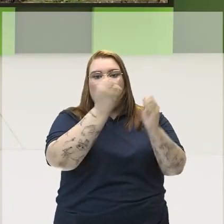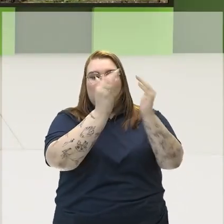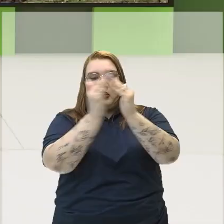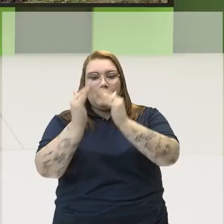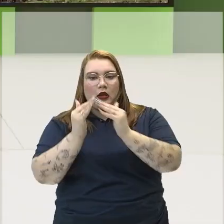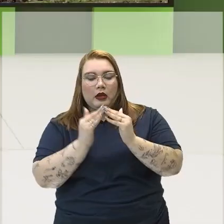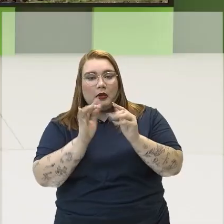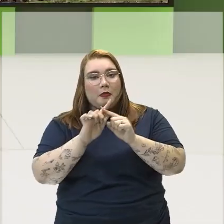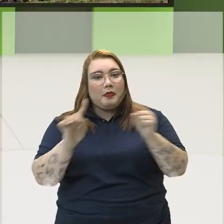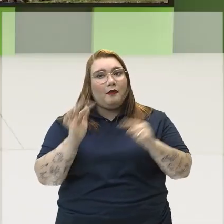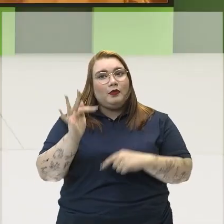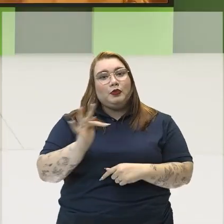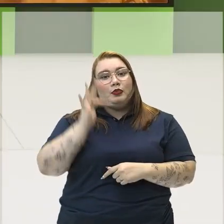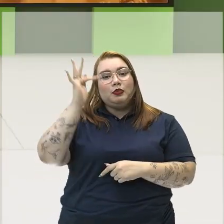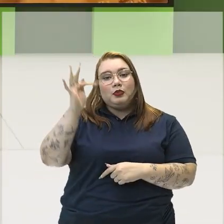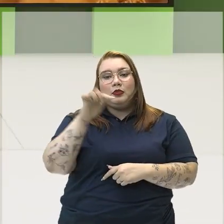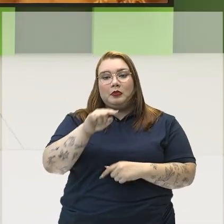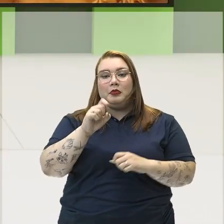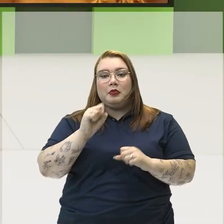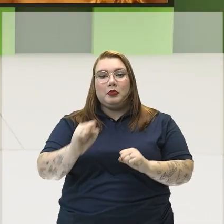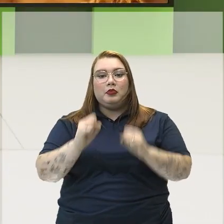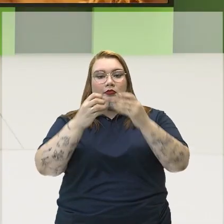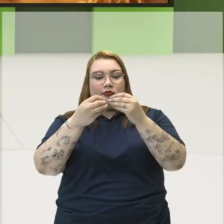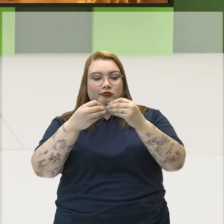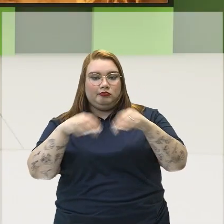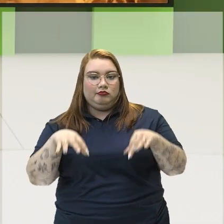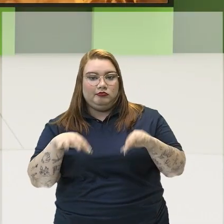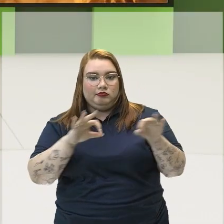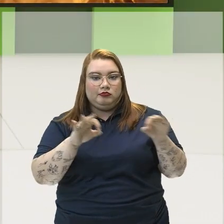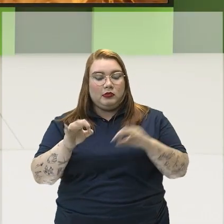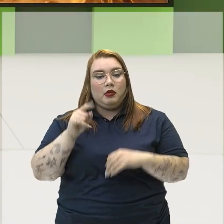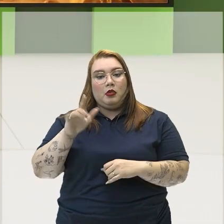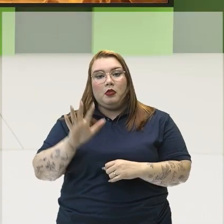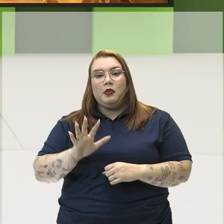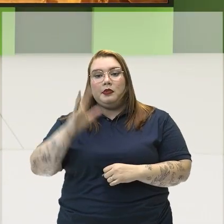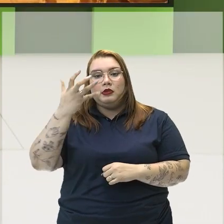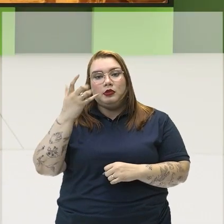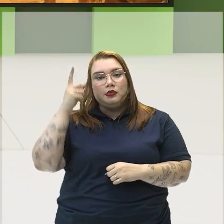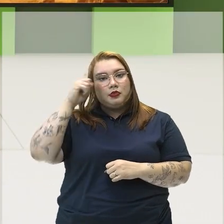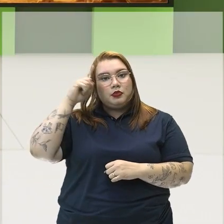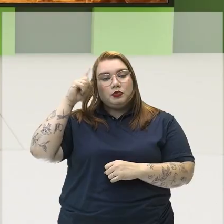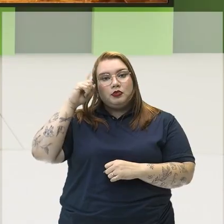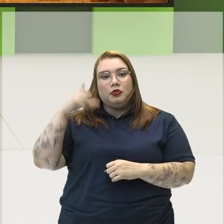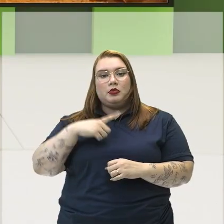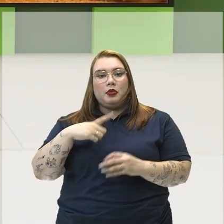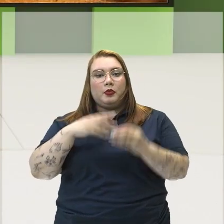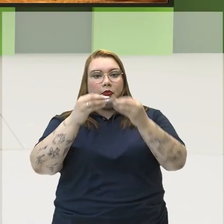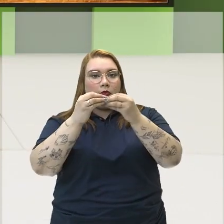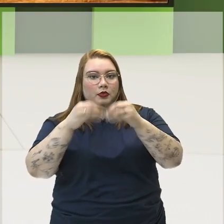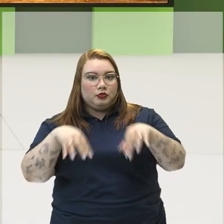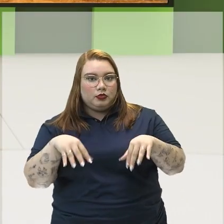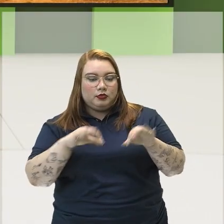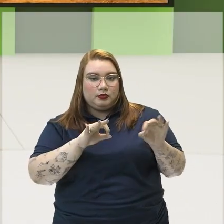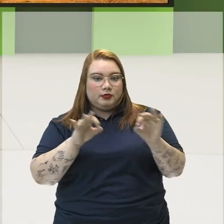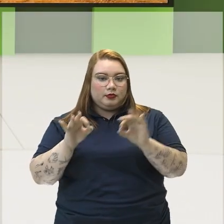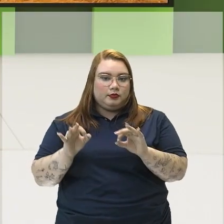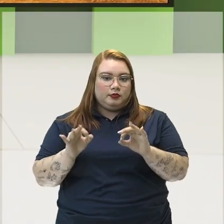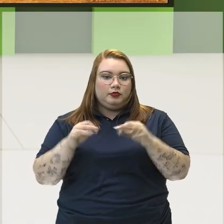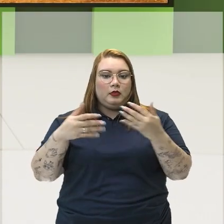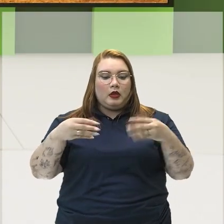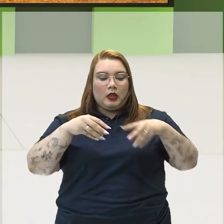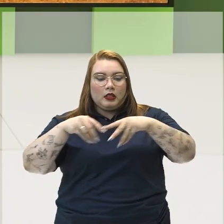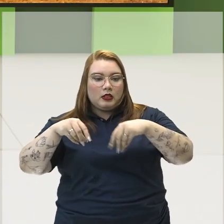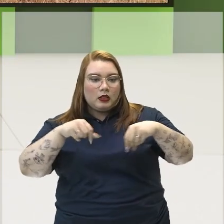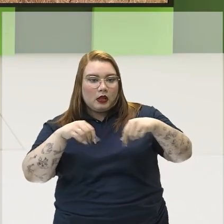são várias situações que acontecem ali no nosso dia a dia e que elas acabam sendo prejudiciais, tanto para o